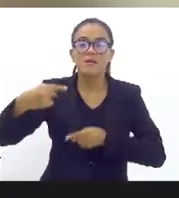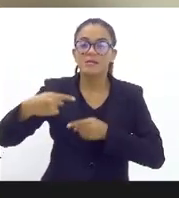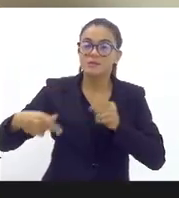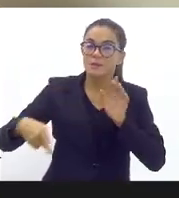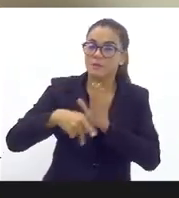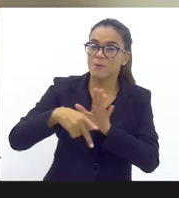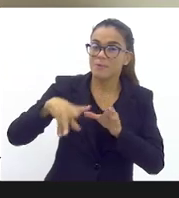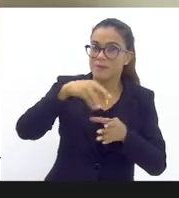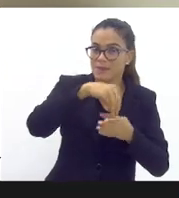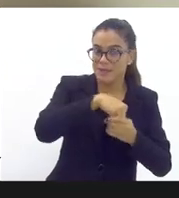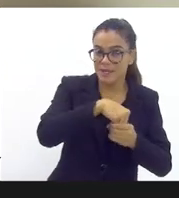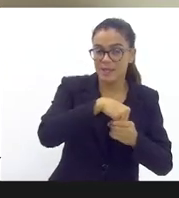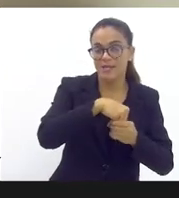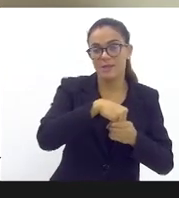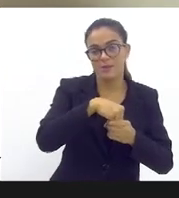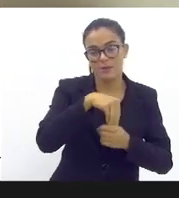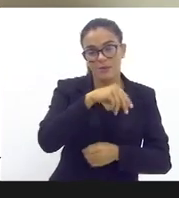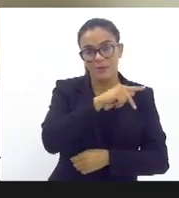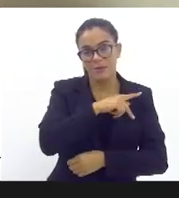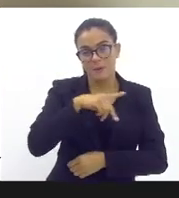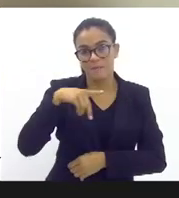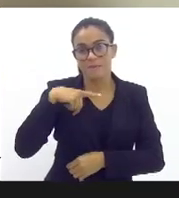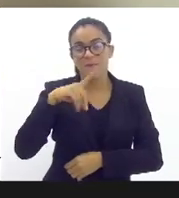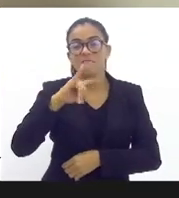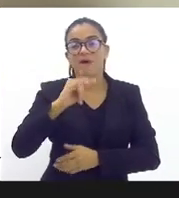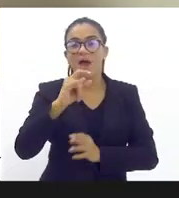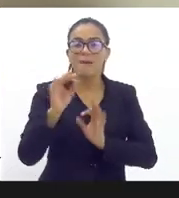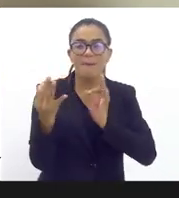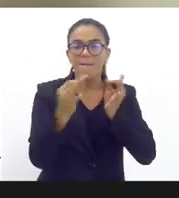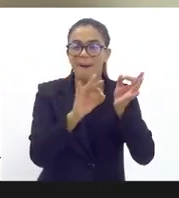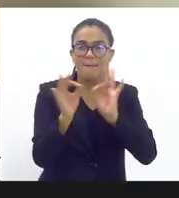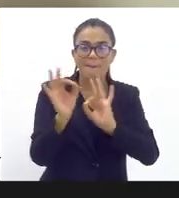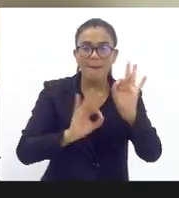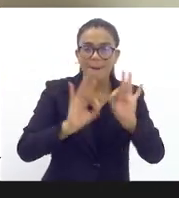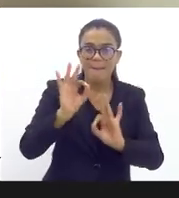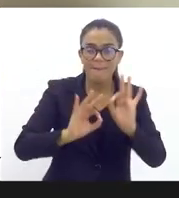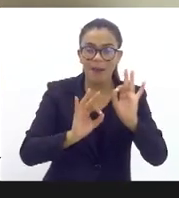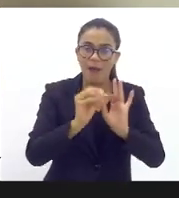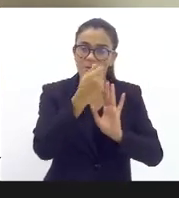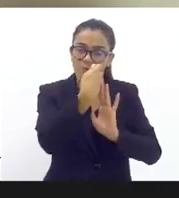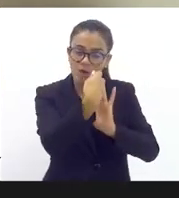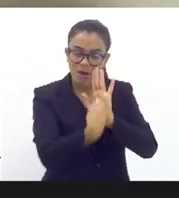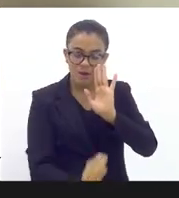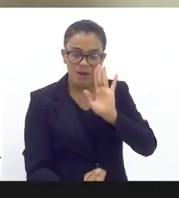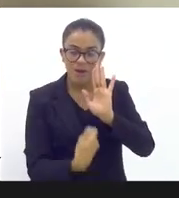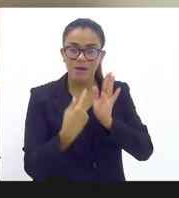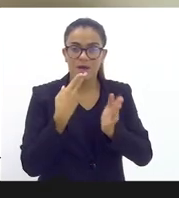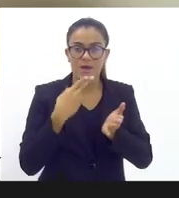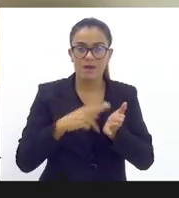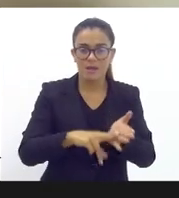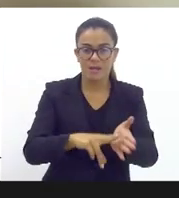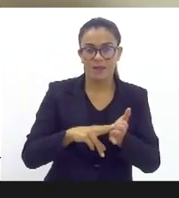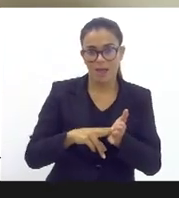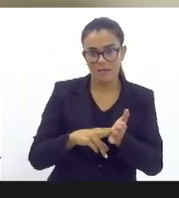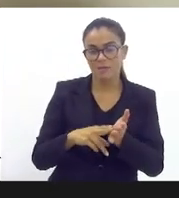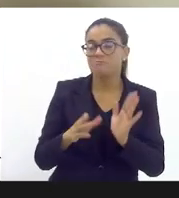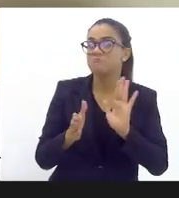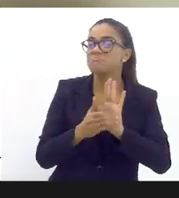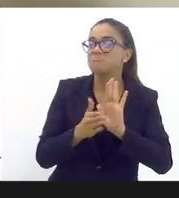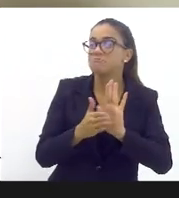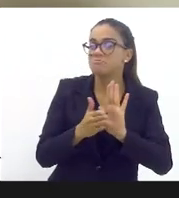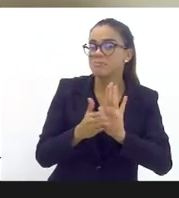interna, da qual deve sair uma carta com as propostas dirigidas à